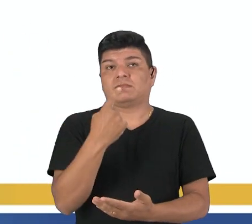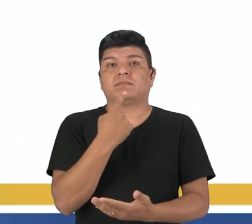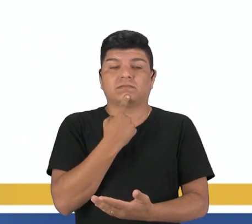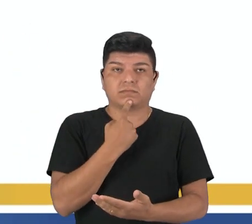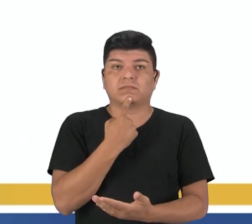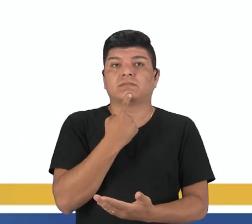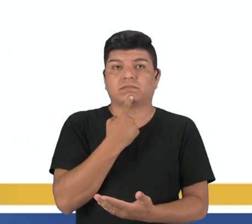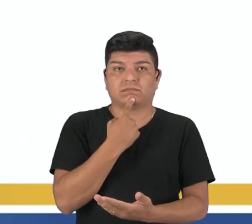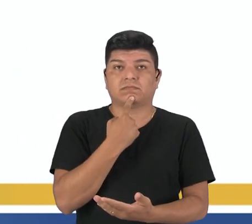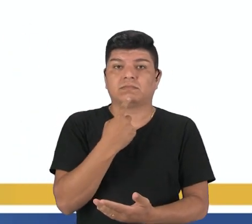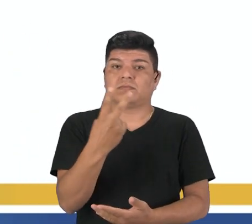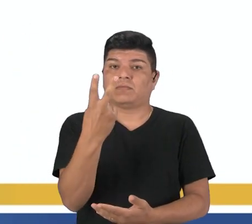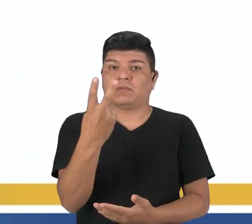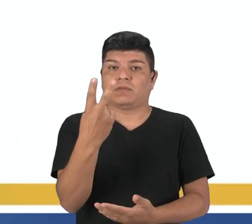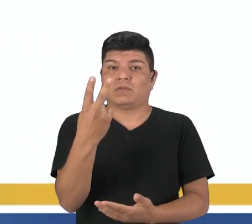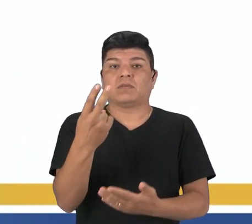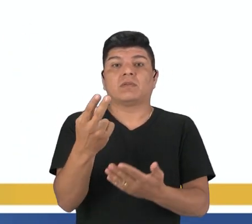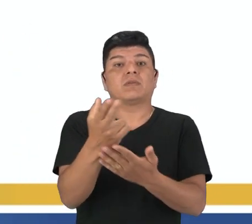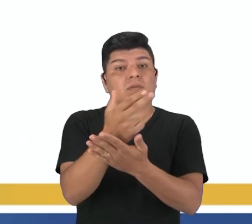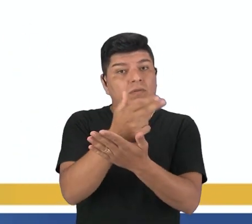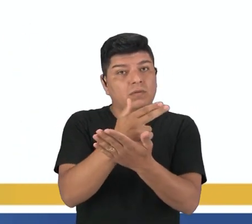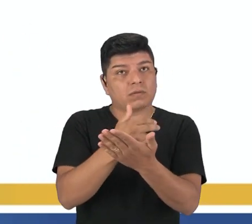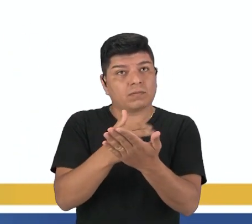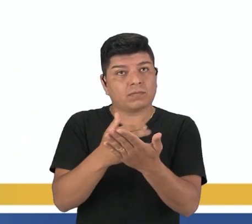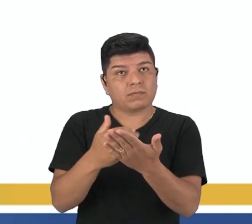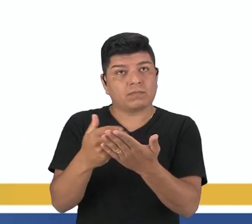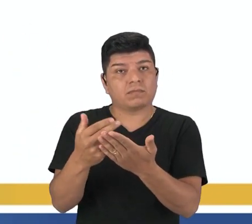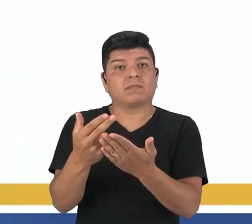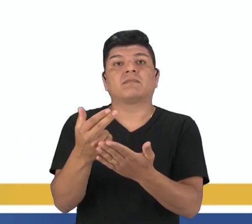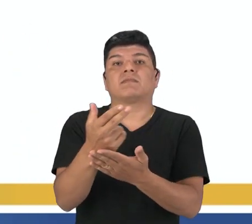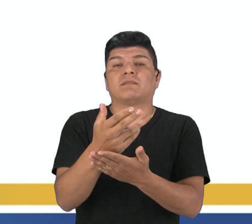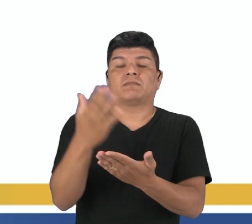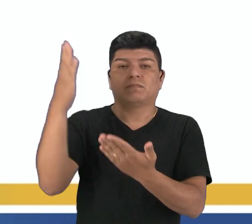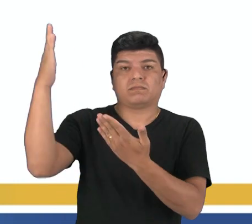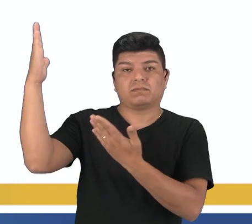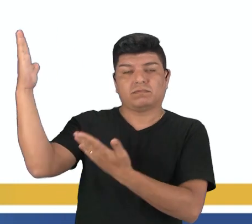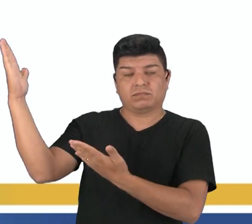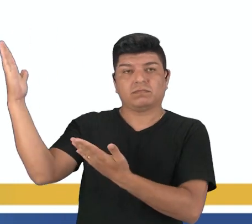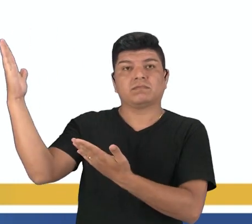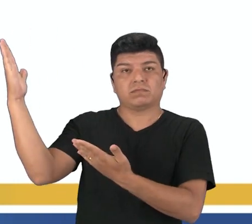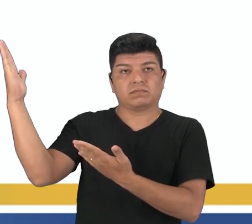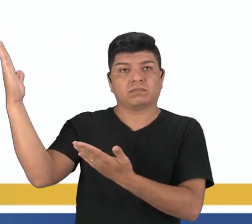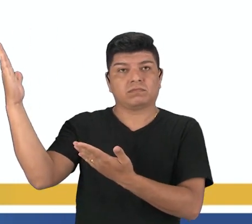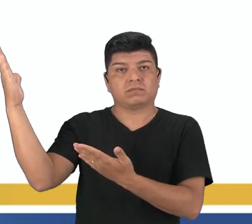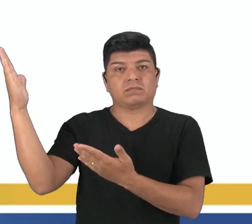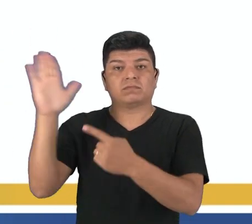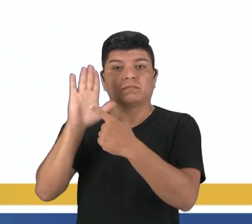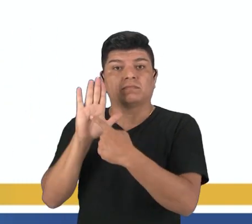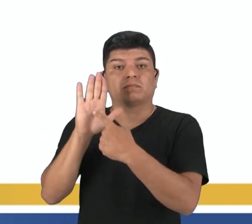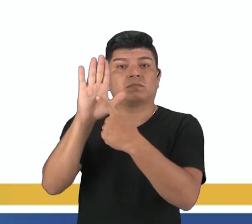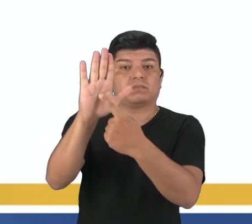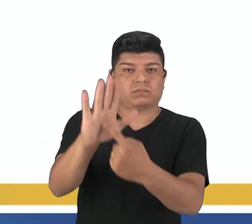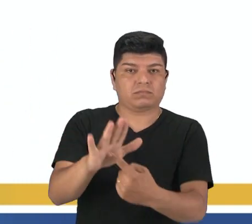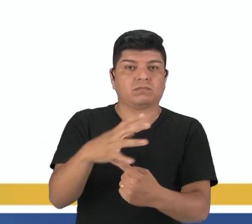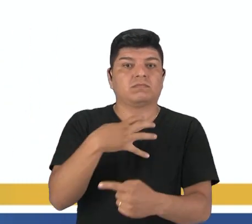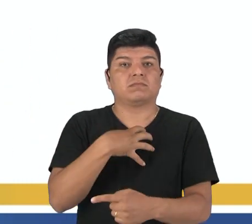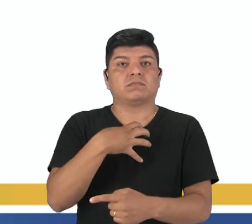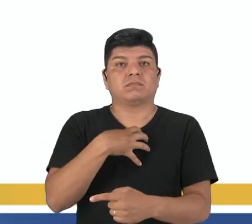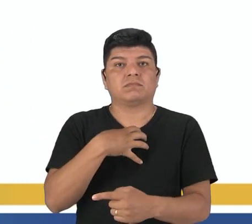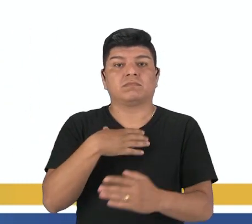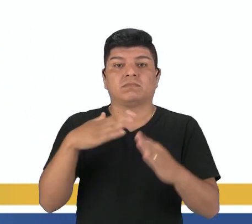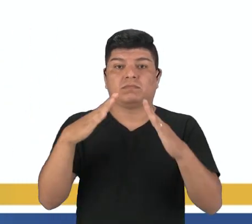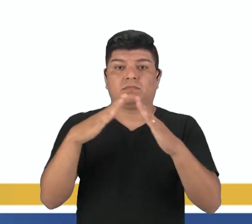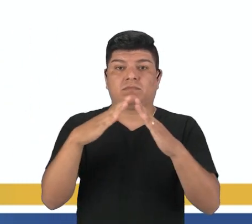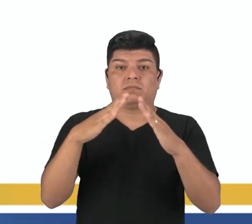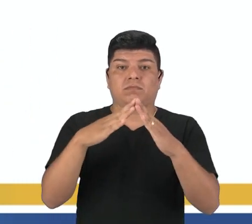é 2 desenhos, né? Aliás, 2 colagens. Essa imagem faz parte de uma exposição sensorial na Casa de